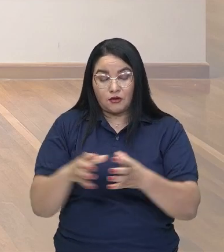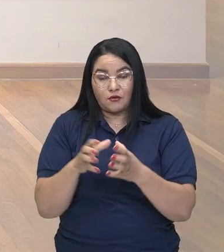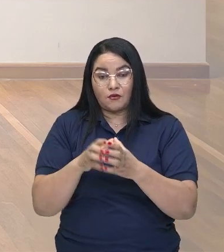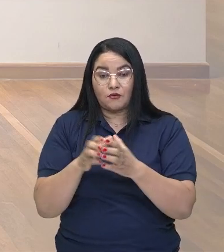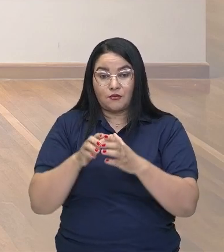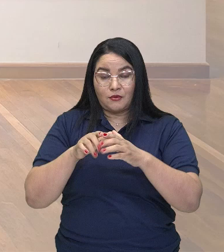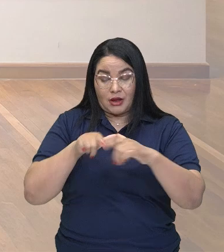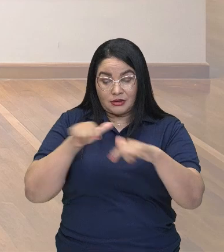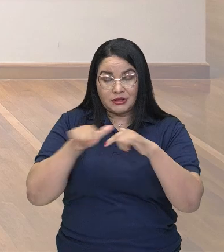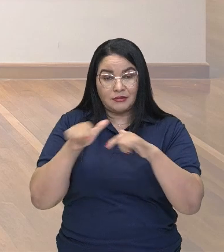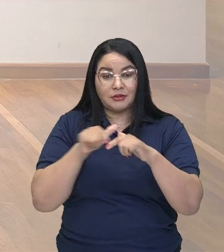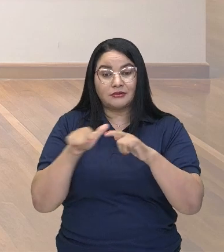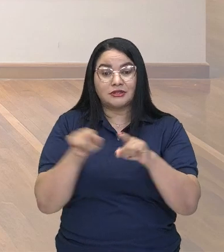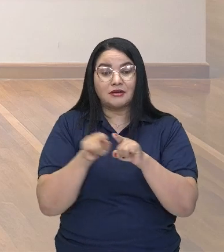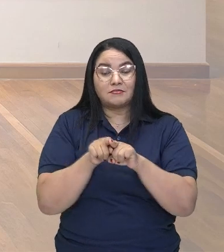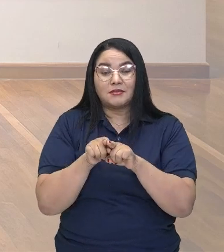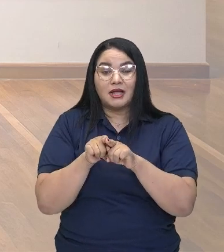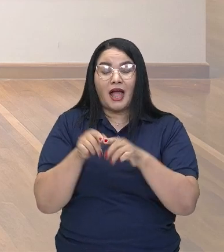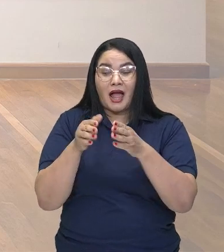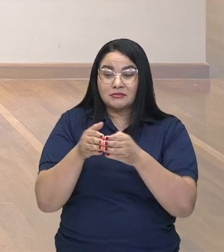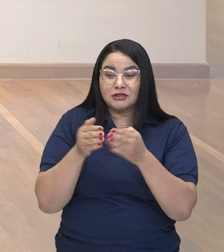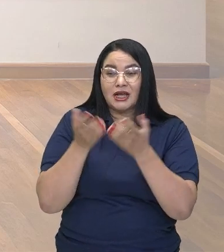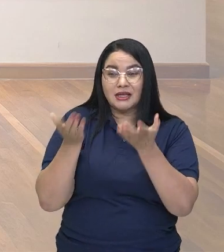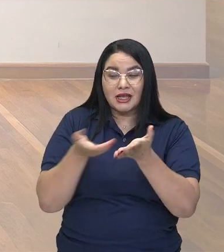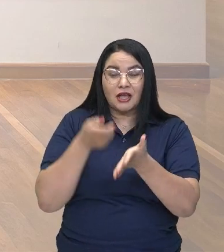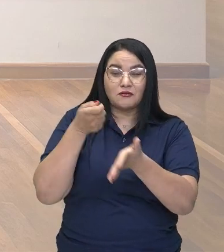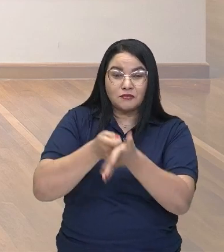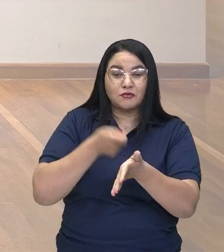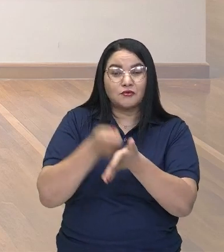reivindicar melhores, né, condições de vida e